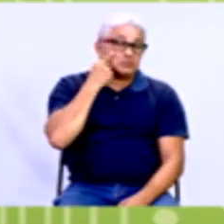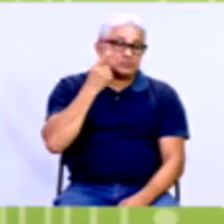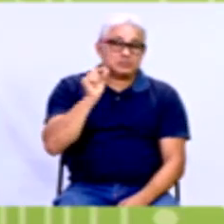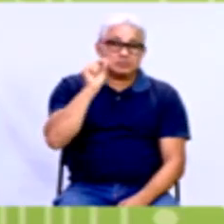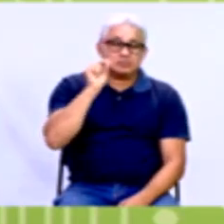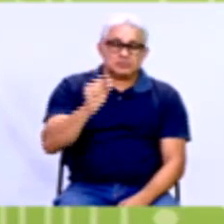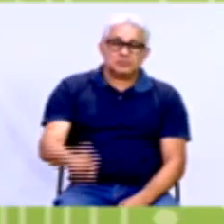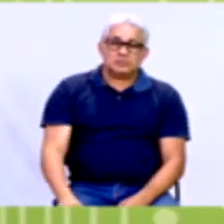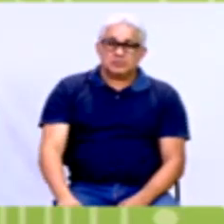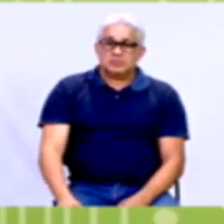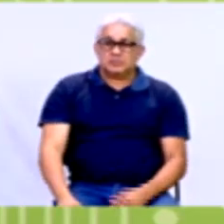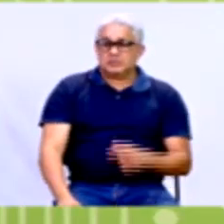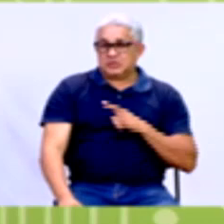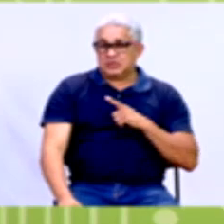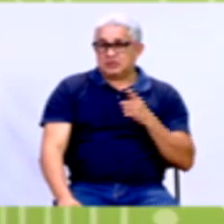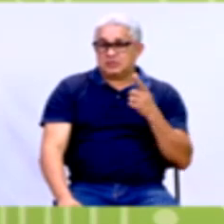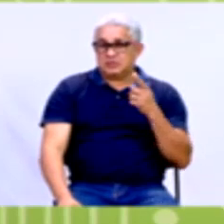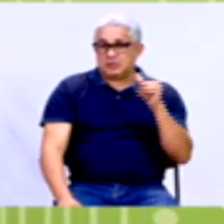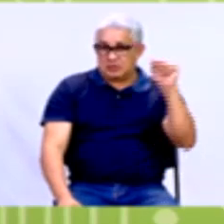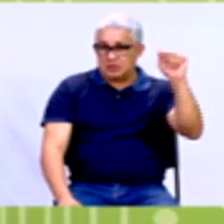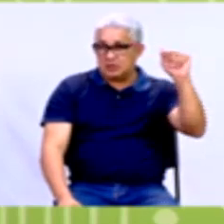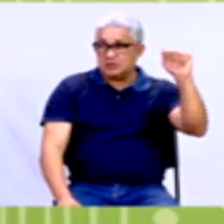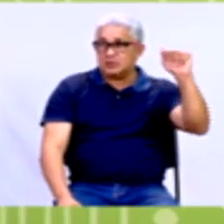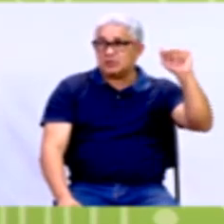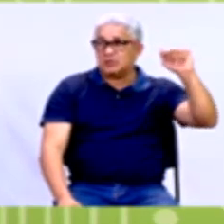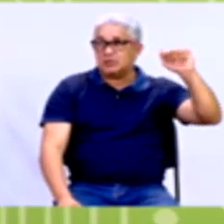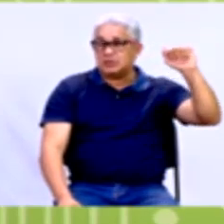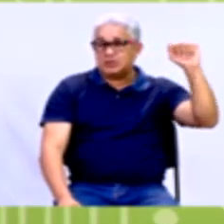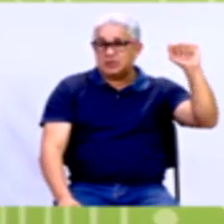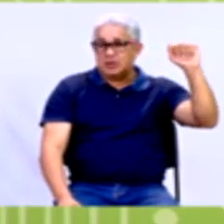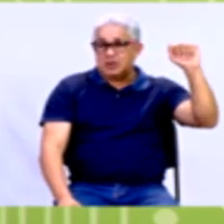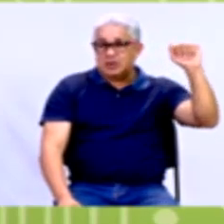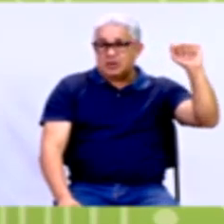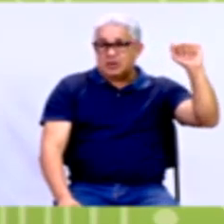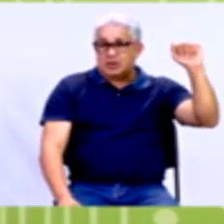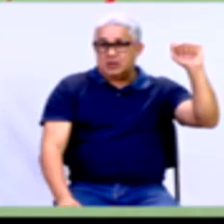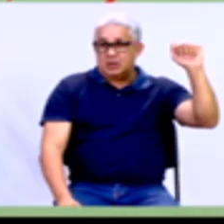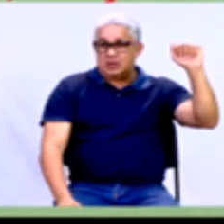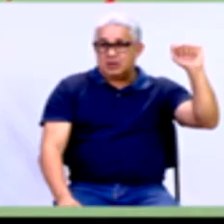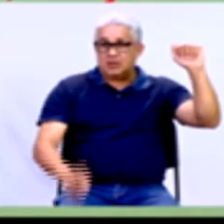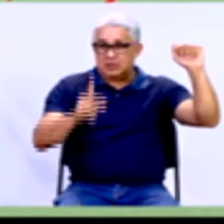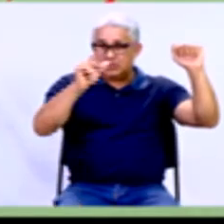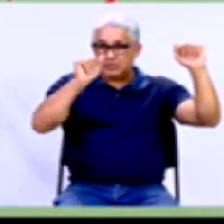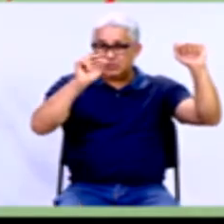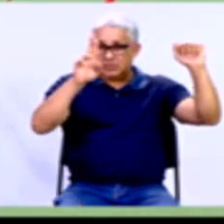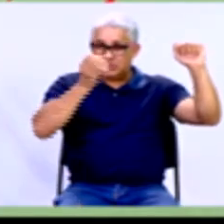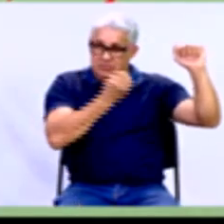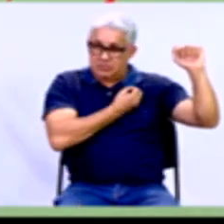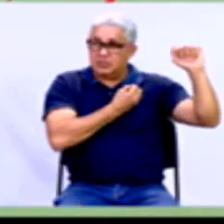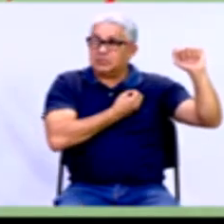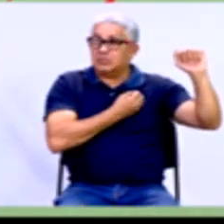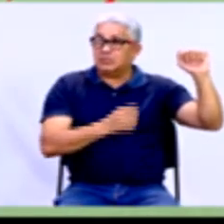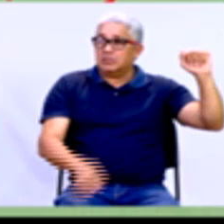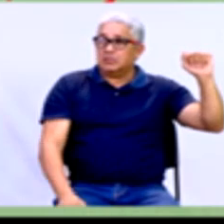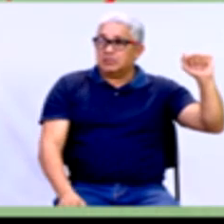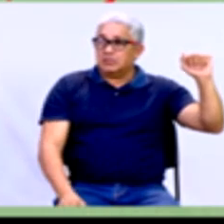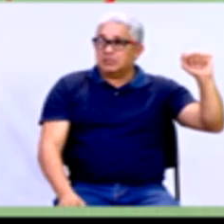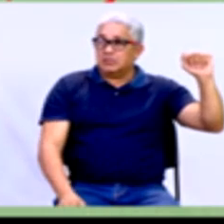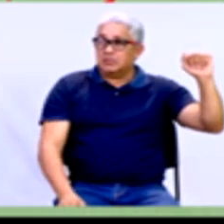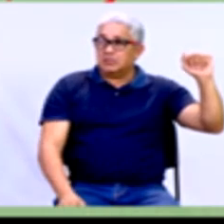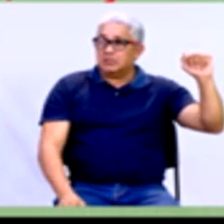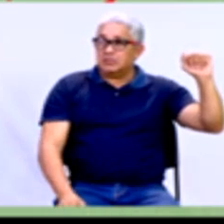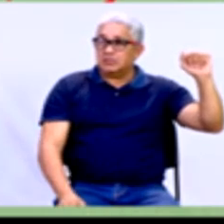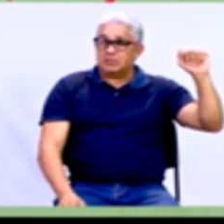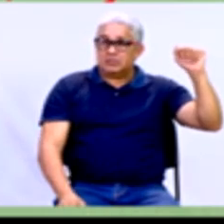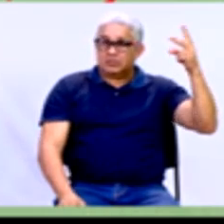seguintes eventos. A gente tem aqui o evento A, por exemplo, para sair um número par. Então, a gente tem 2, 4 e